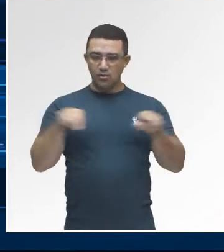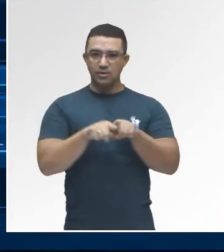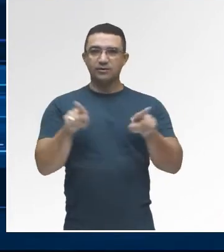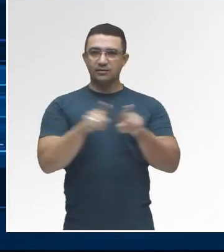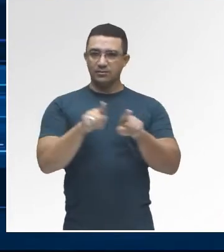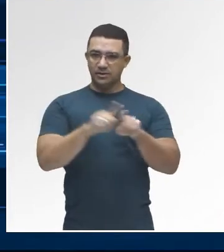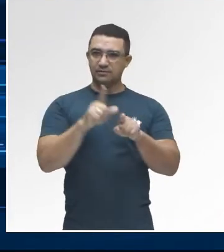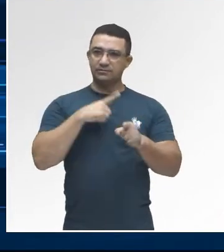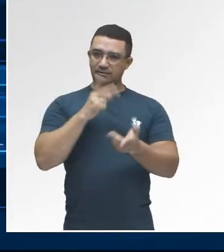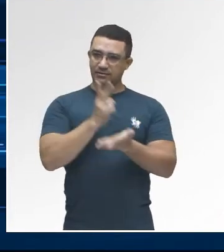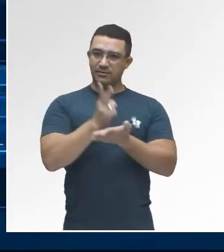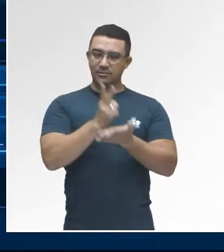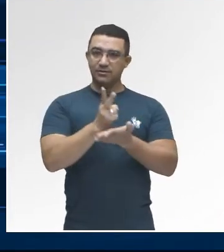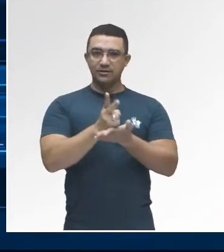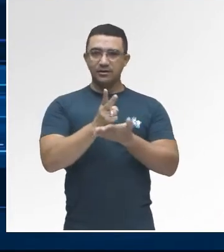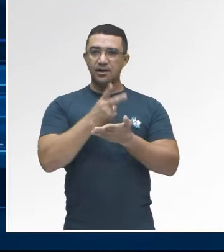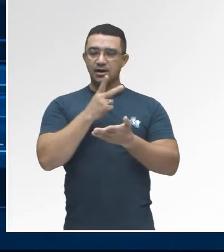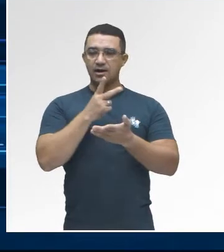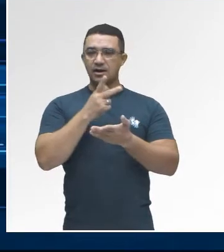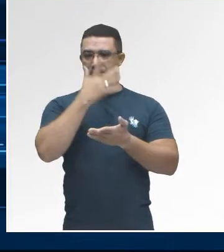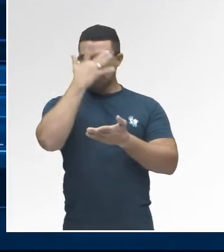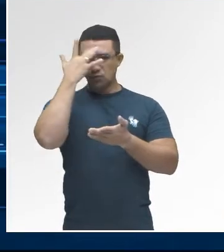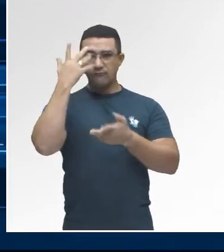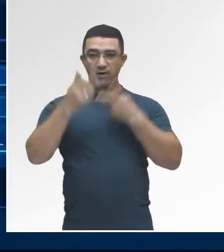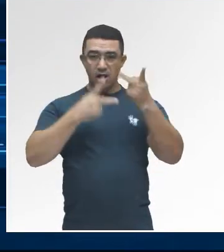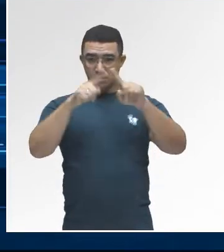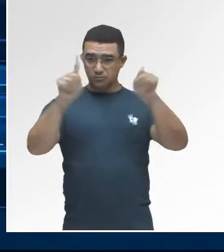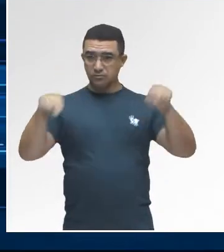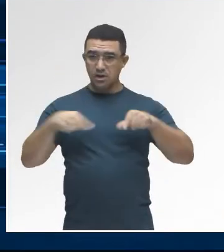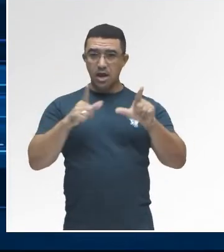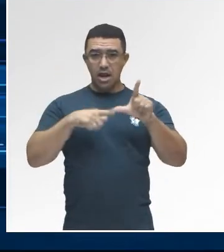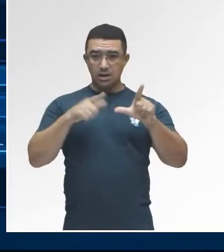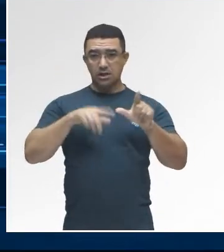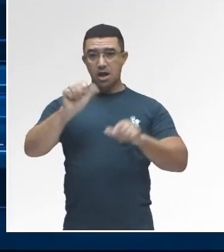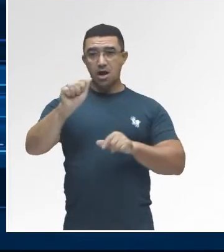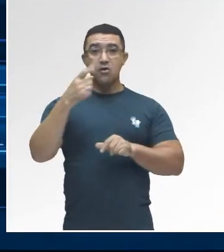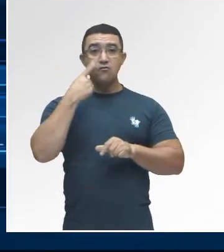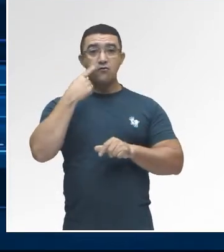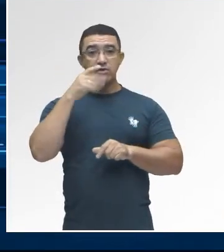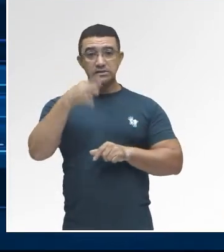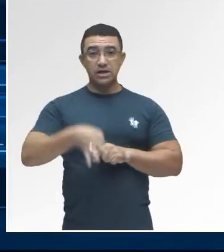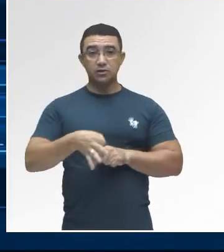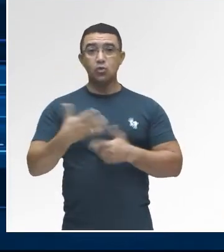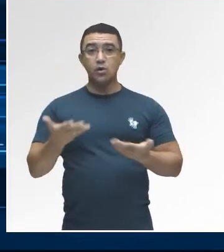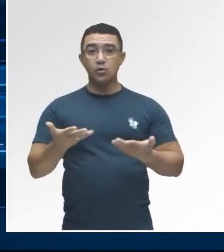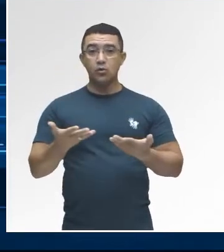F35 também. Bom, a maioria das turmas estão dizendo que é a letra A. Vamos ver se é a letra A mesmo.